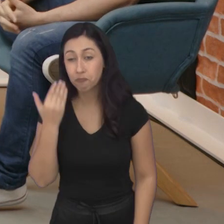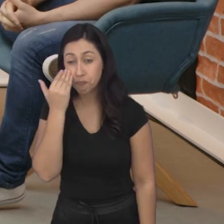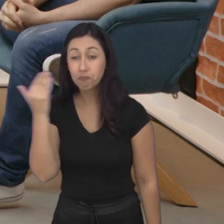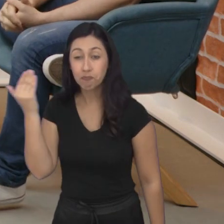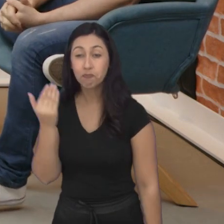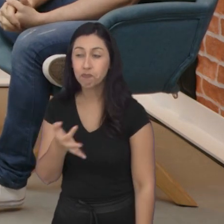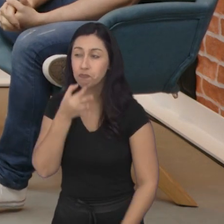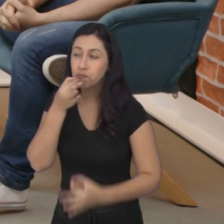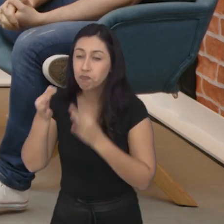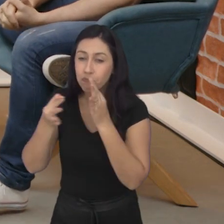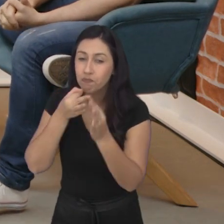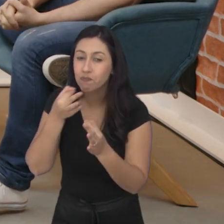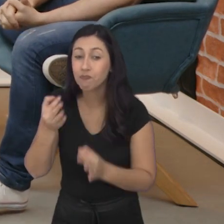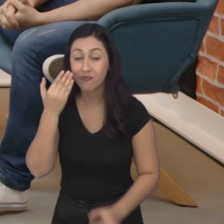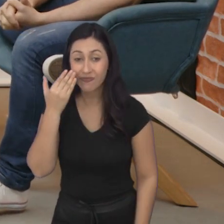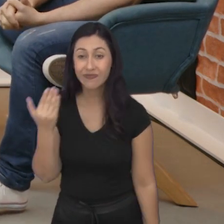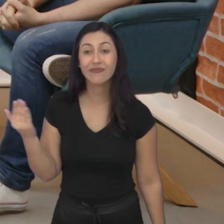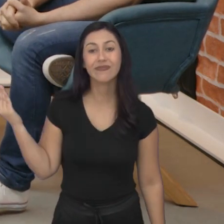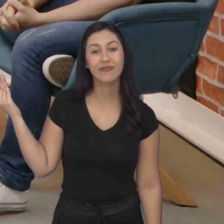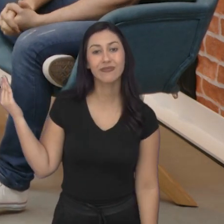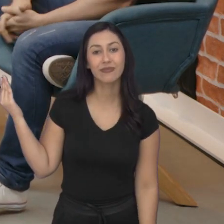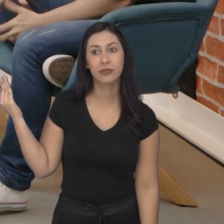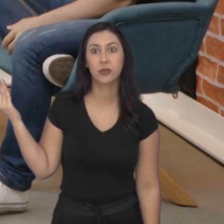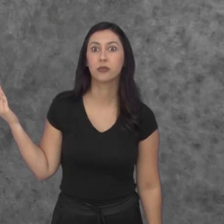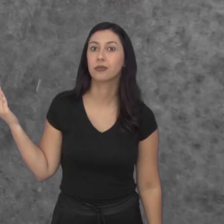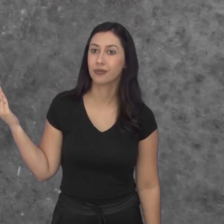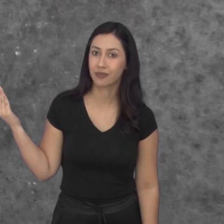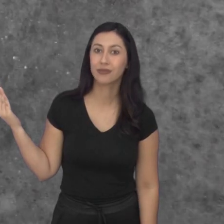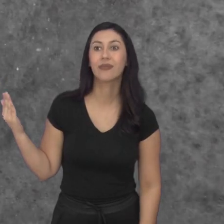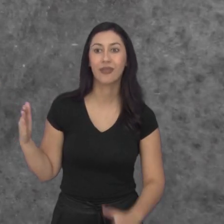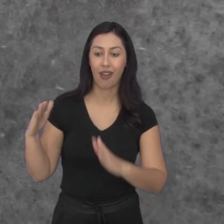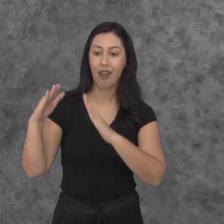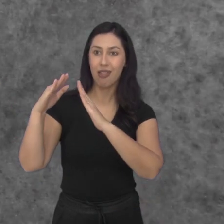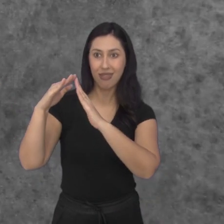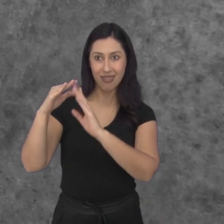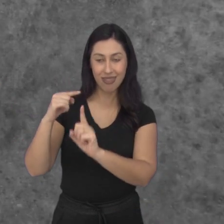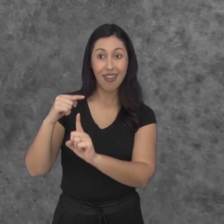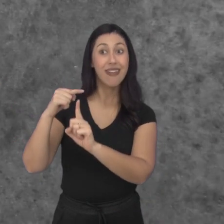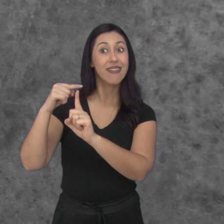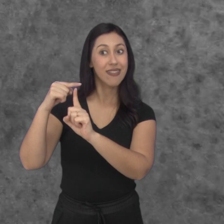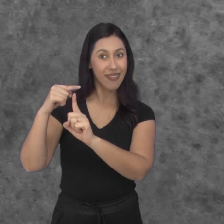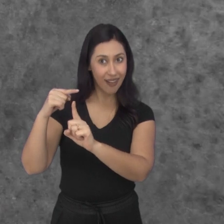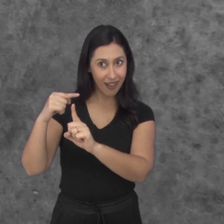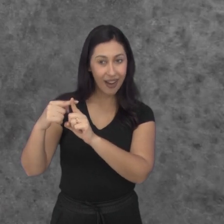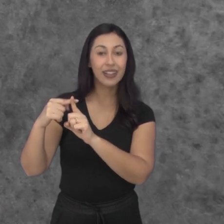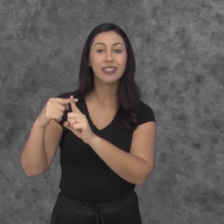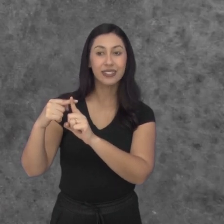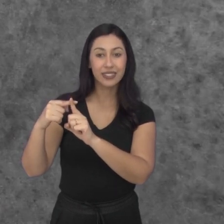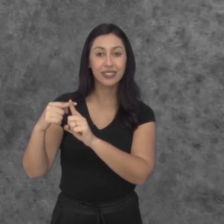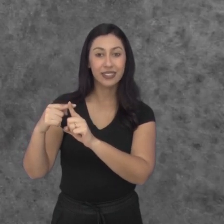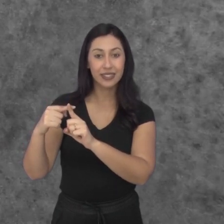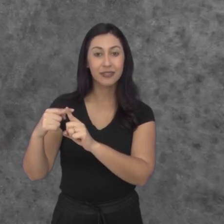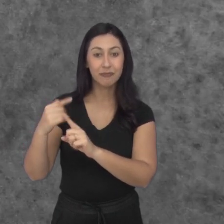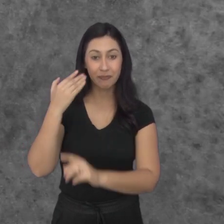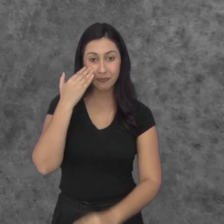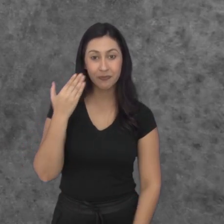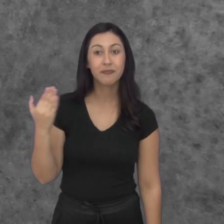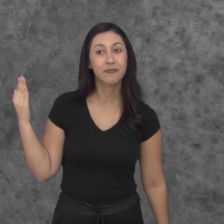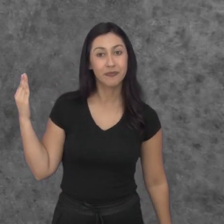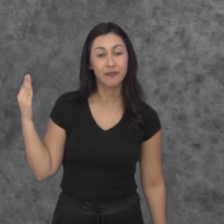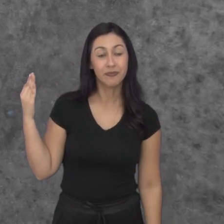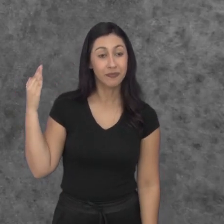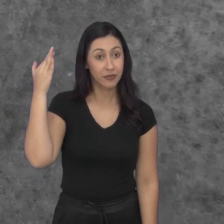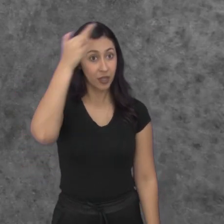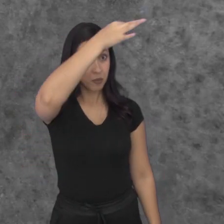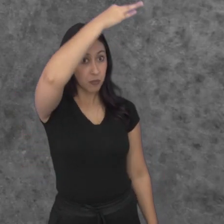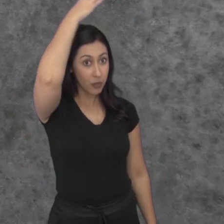telão e ir comentando uma a uma. Vamos ver qual é a primeira. Clássica igreja Zona Sul da cidade, da Avenida Cassiopeia, certo?